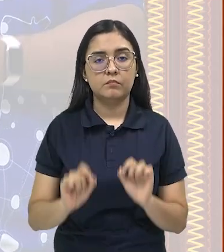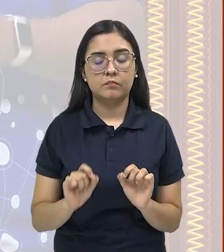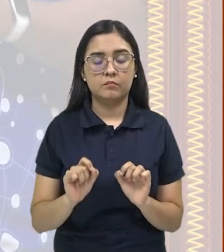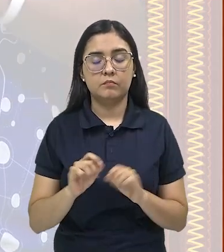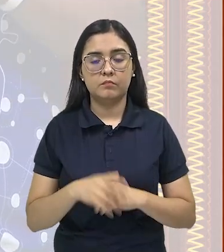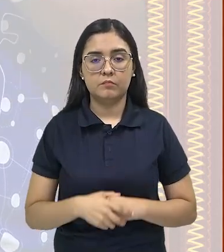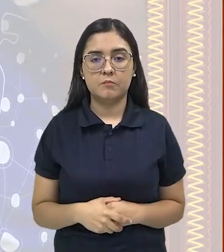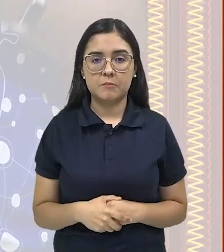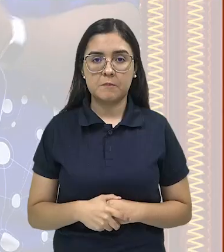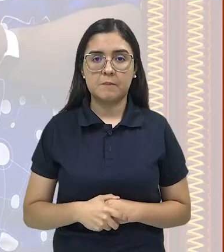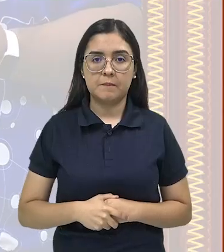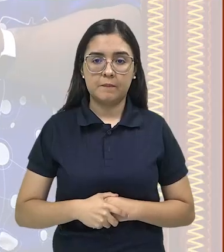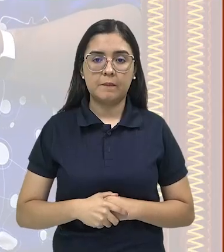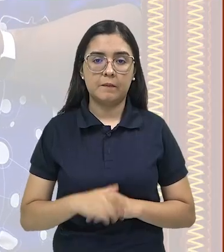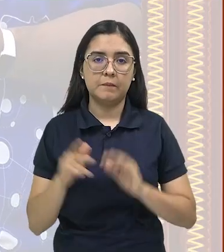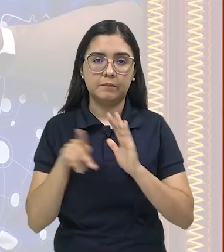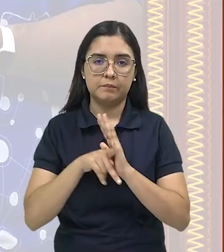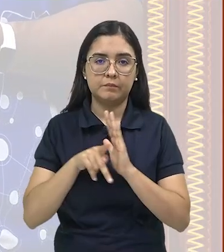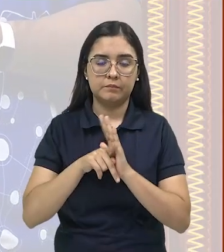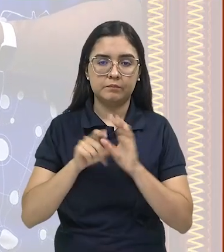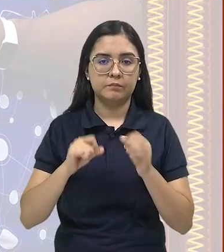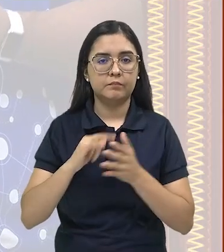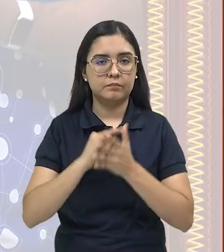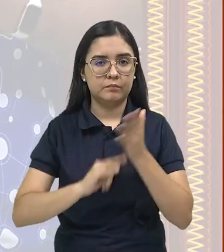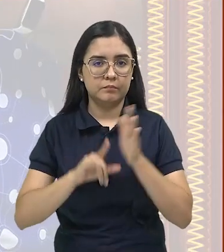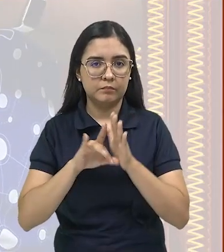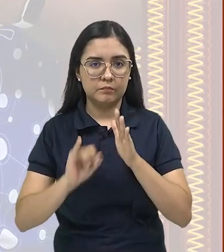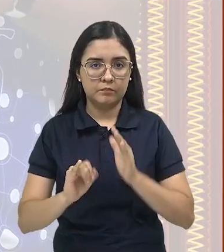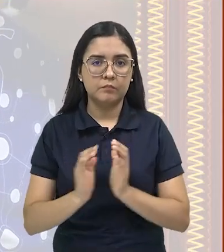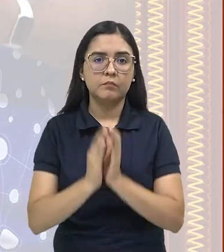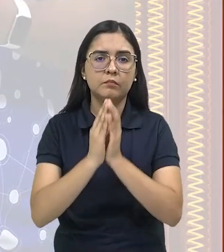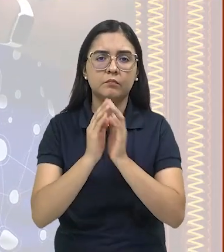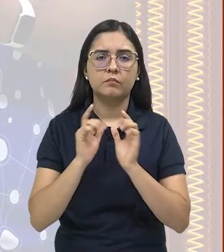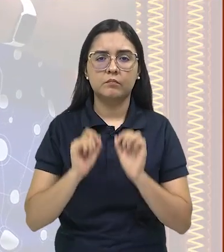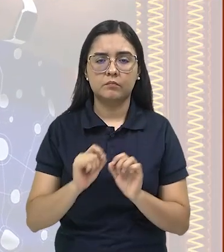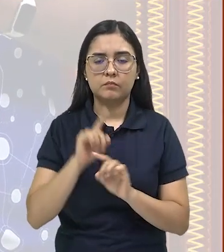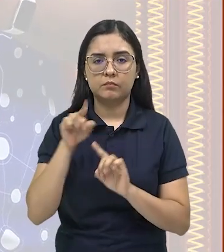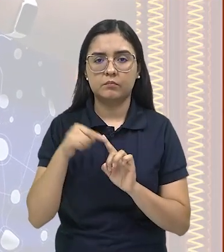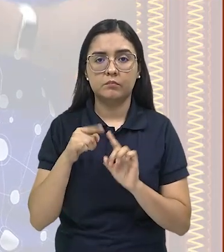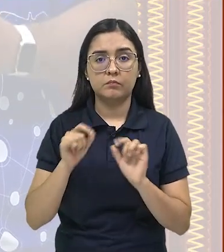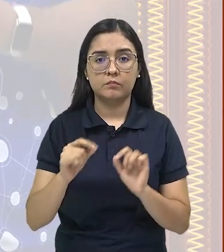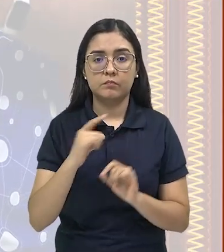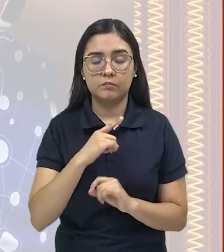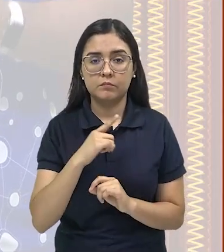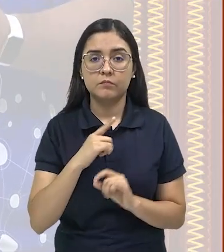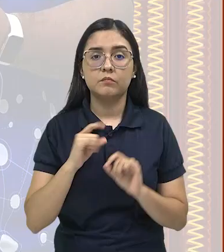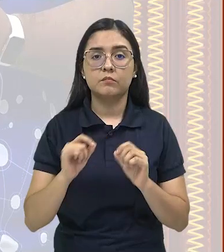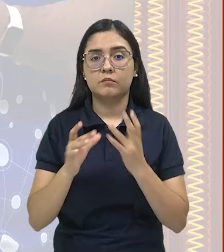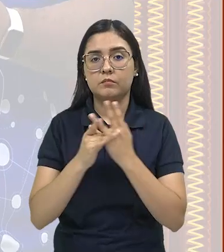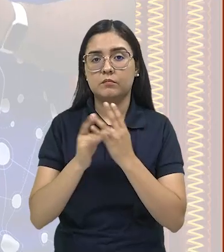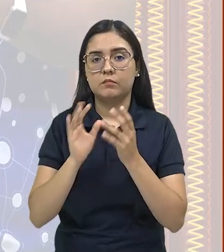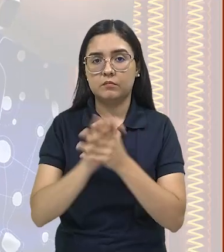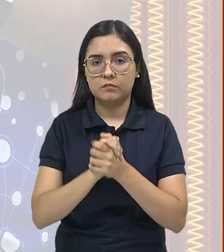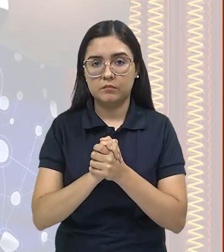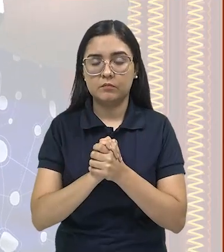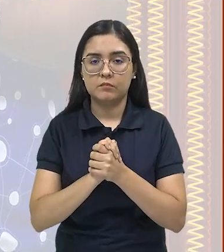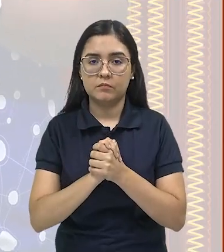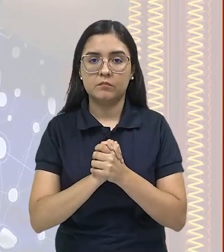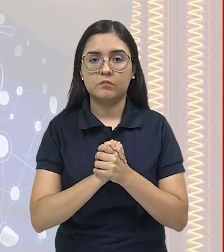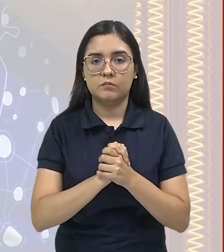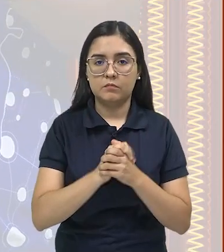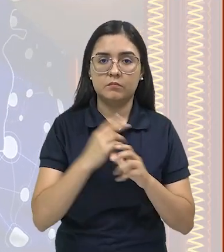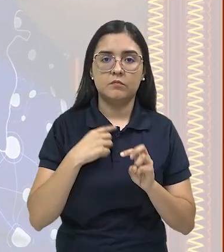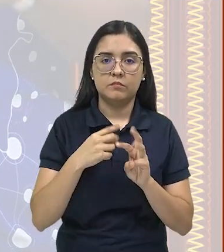vocês, que vinha também no Diretório Pombalino, né, que visava que houvesse casamentos entre